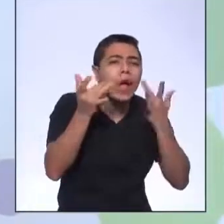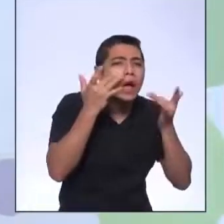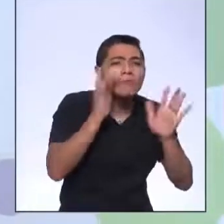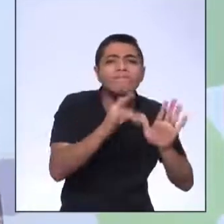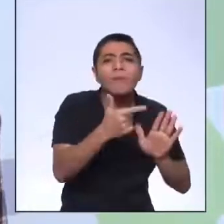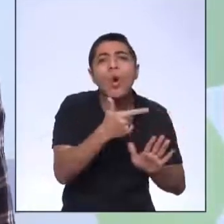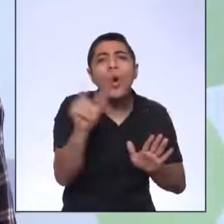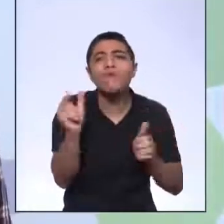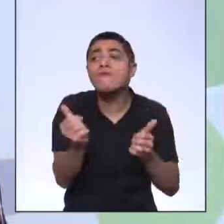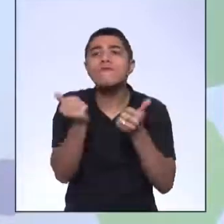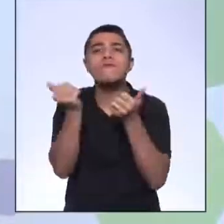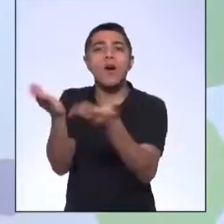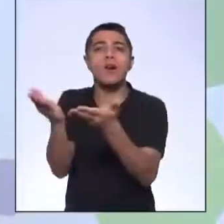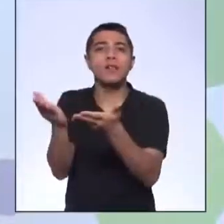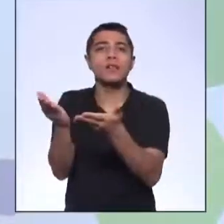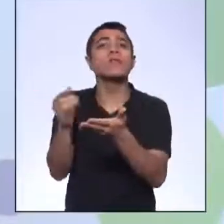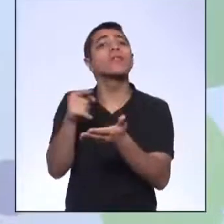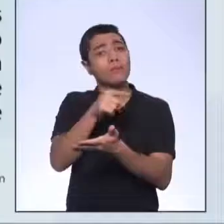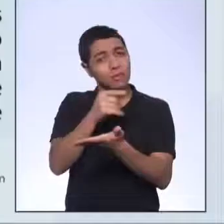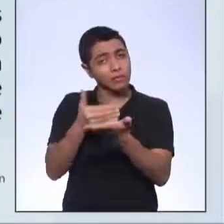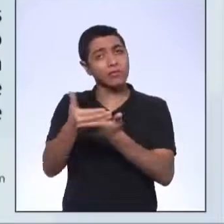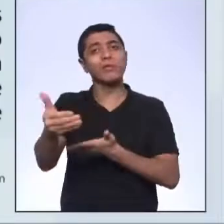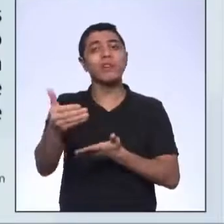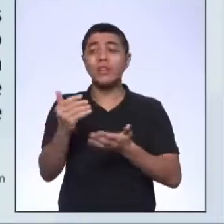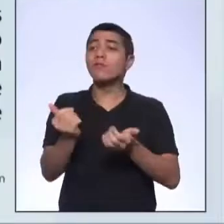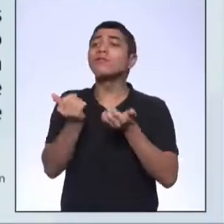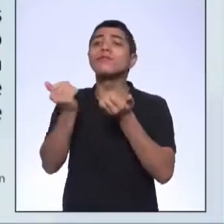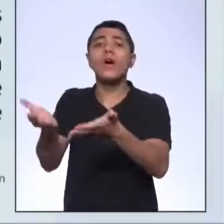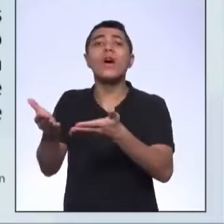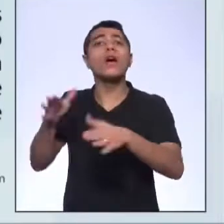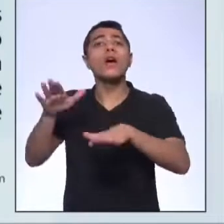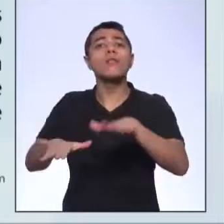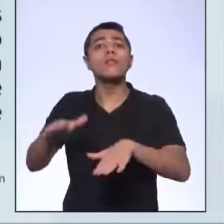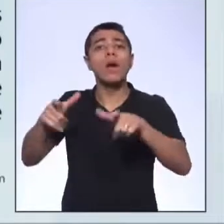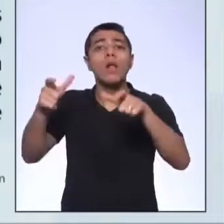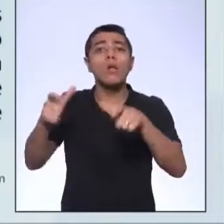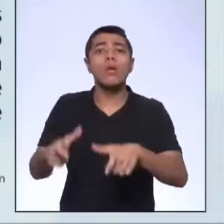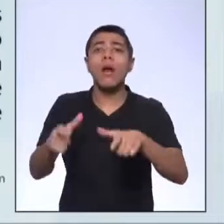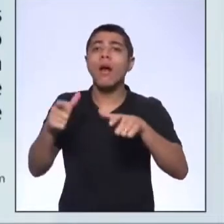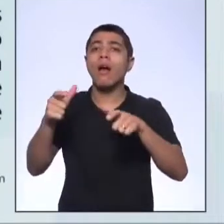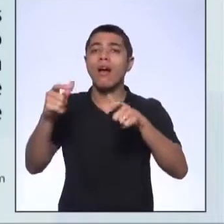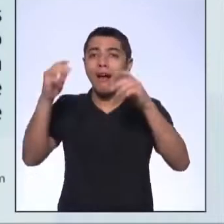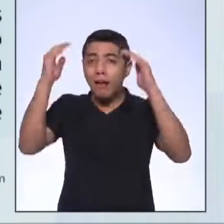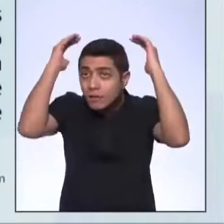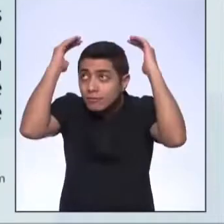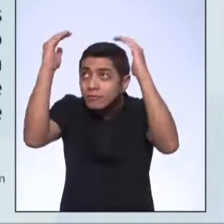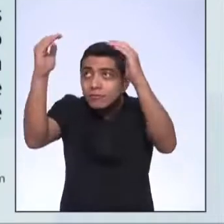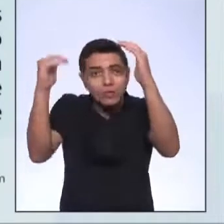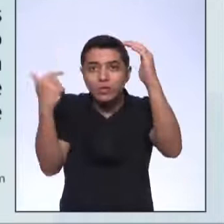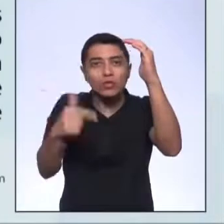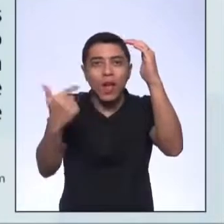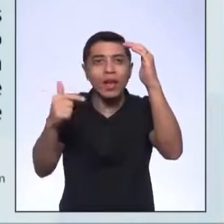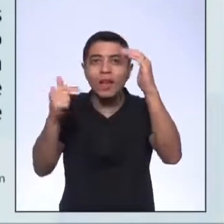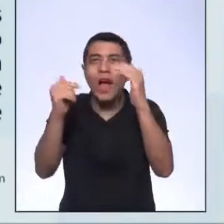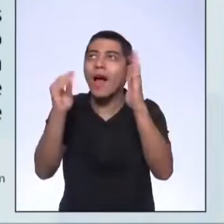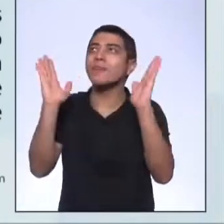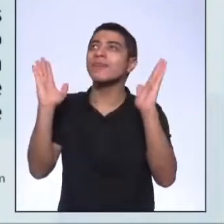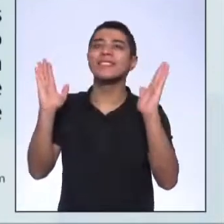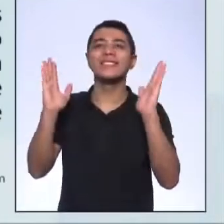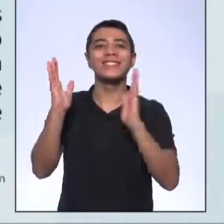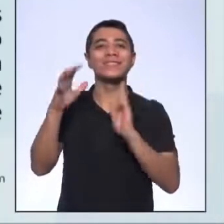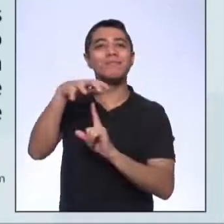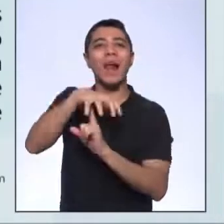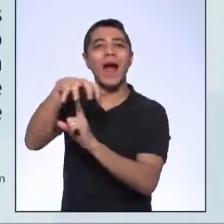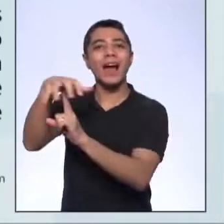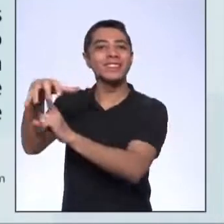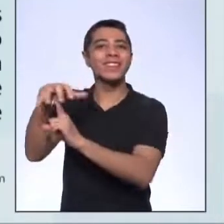levar a dança para ambientes ao ar livre né para as Praças para as ruas e até mesmo né para o topo de edificius tá